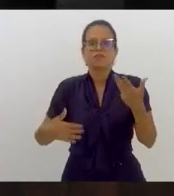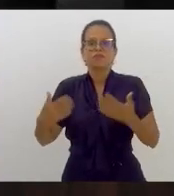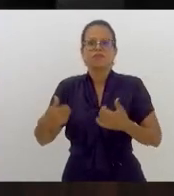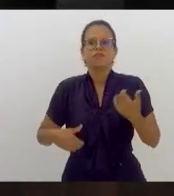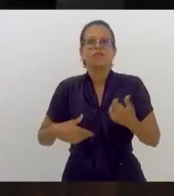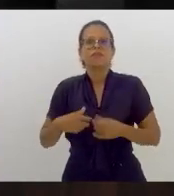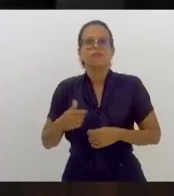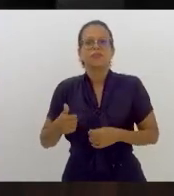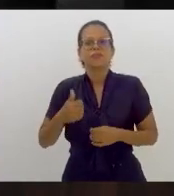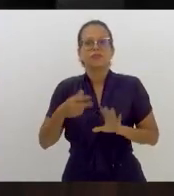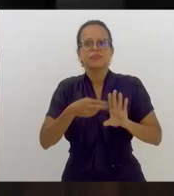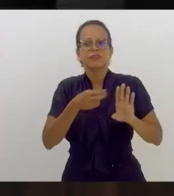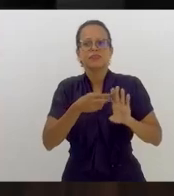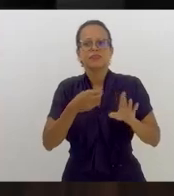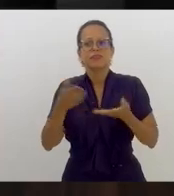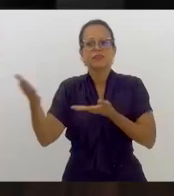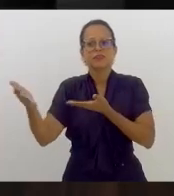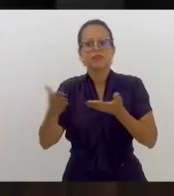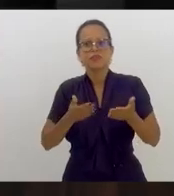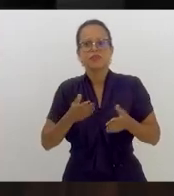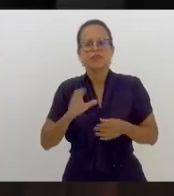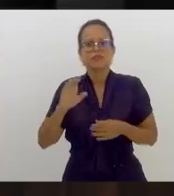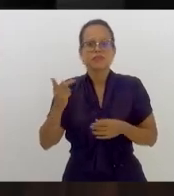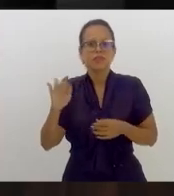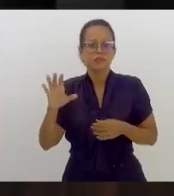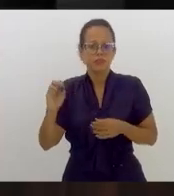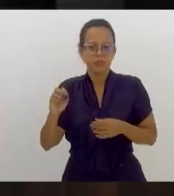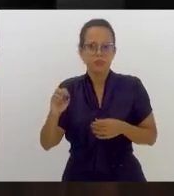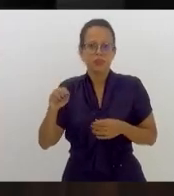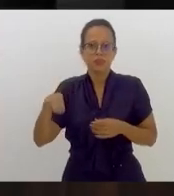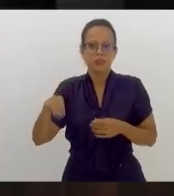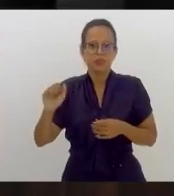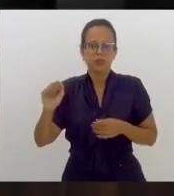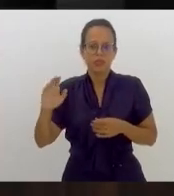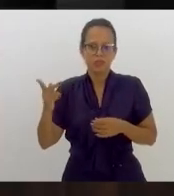vetos, convido o deputado Chico Machado, líder do governo.